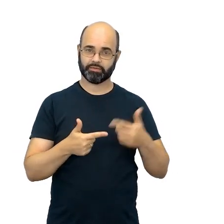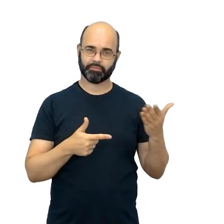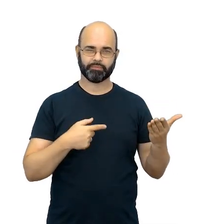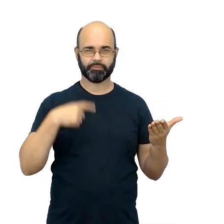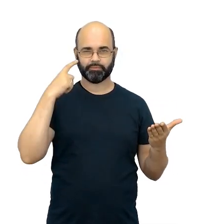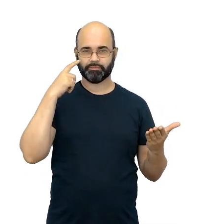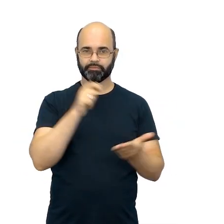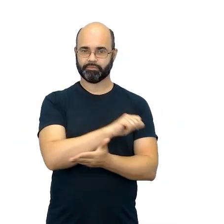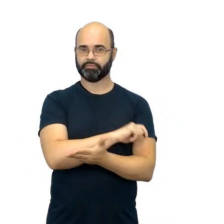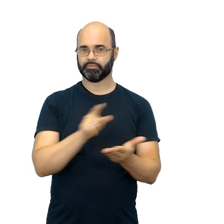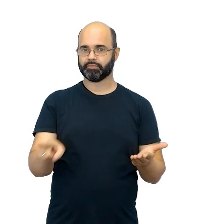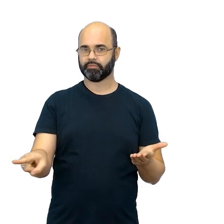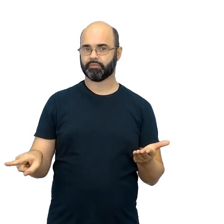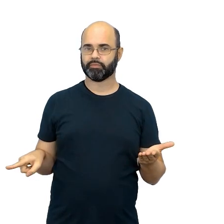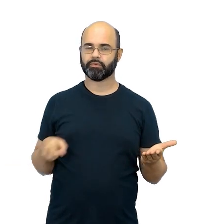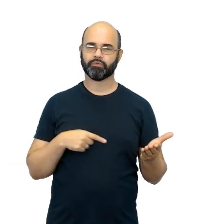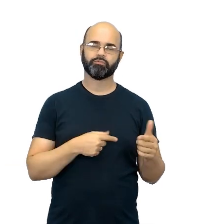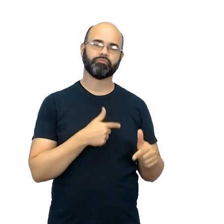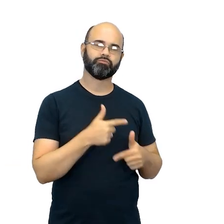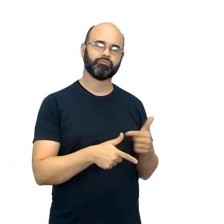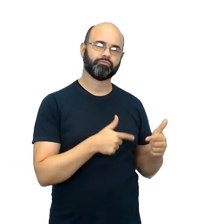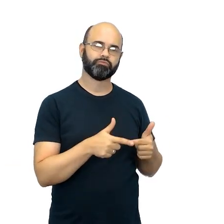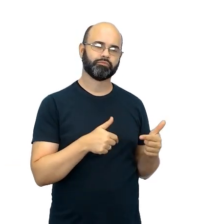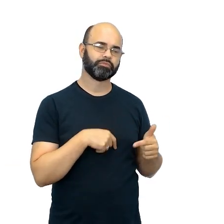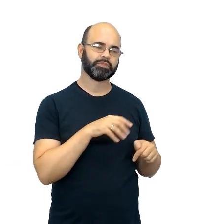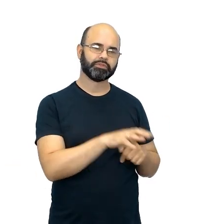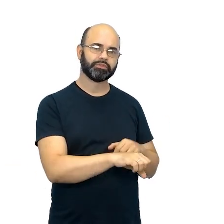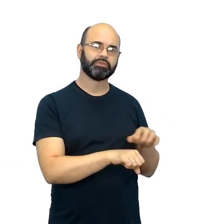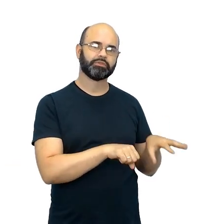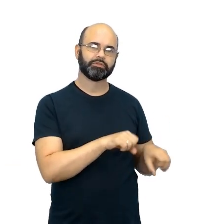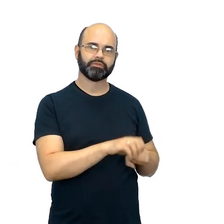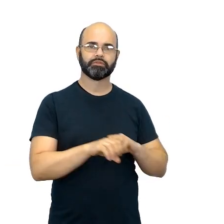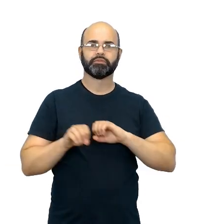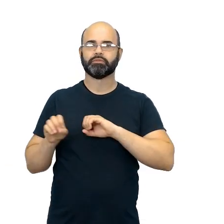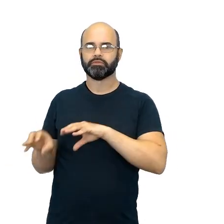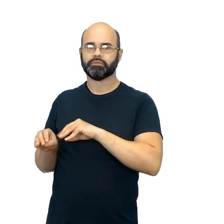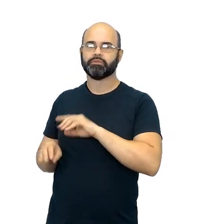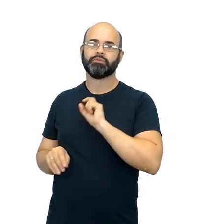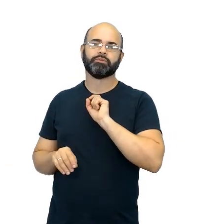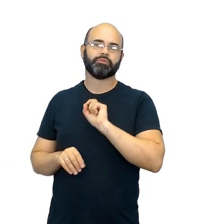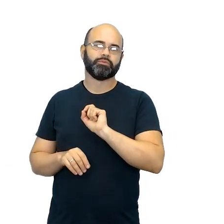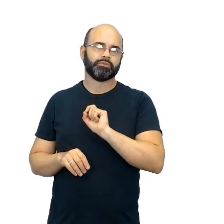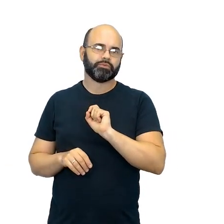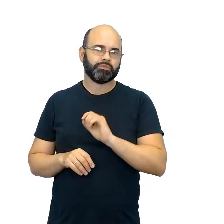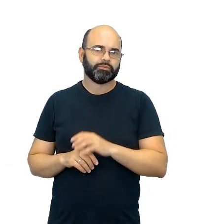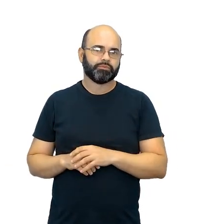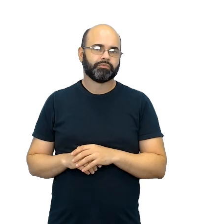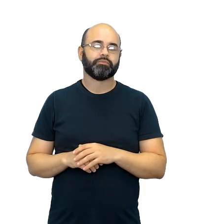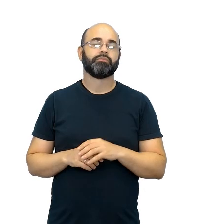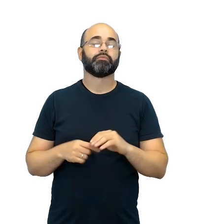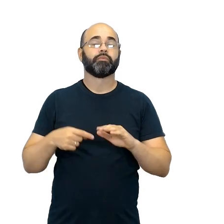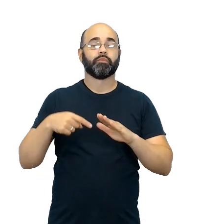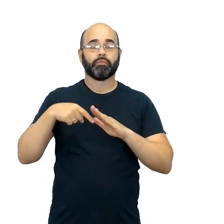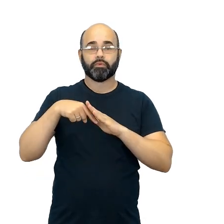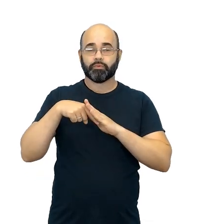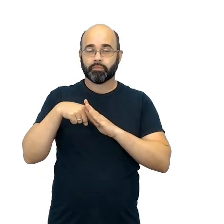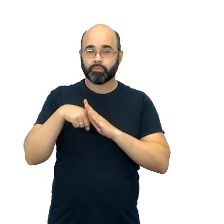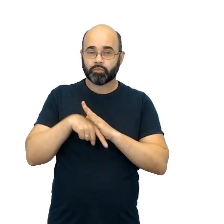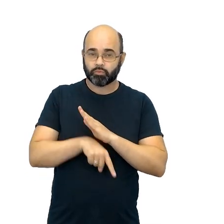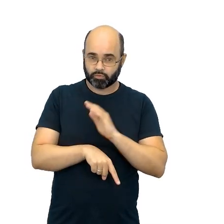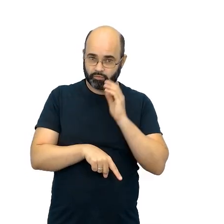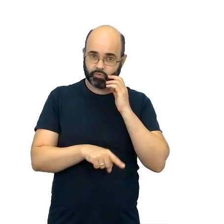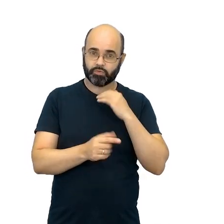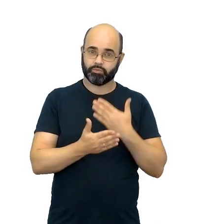poder aprofundar também cada uma das situações, né. E aí, esse aprofundamento vai ser na forma